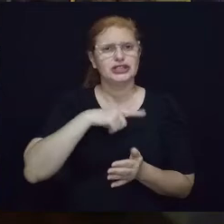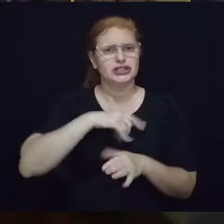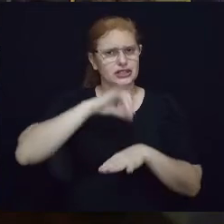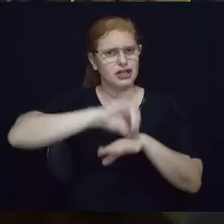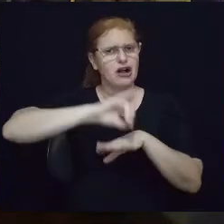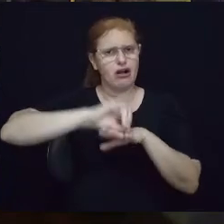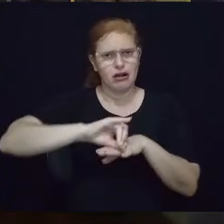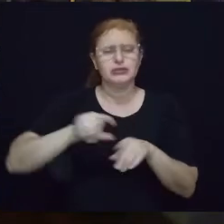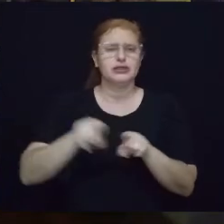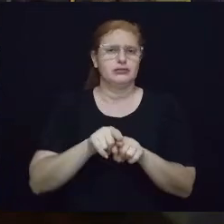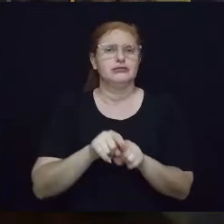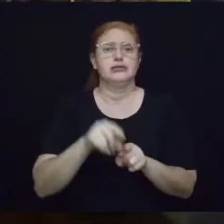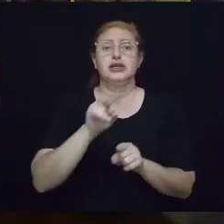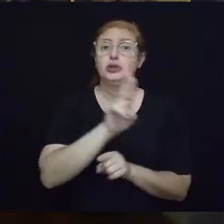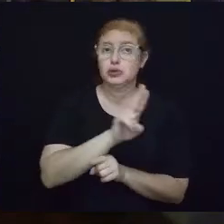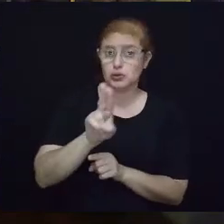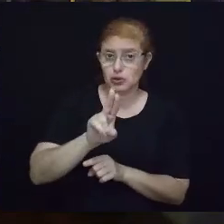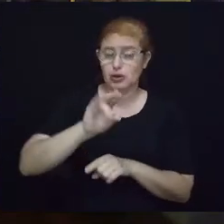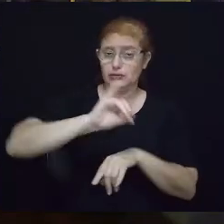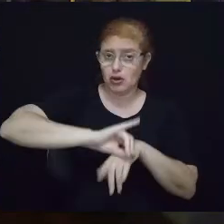o título.